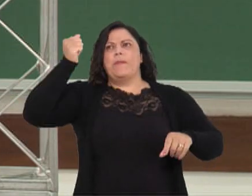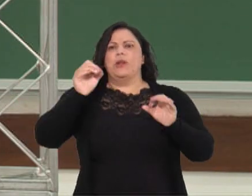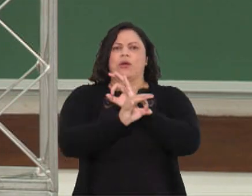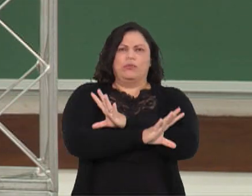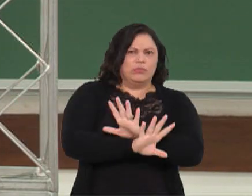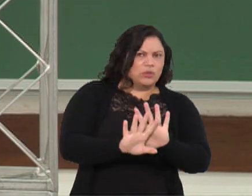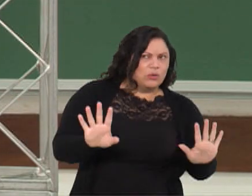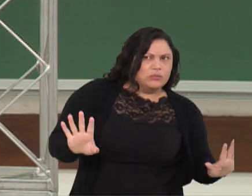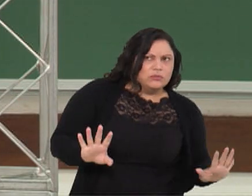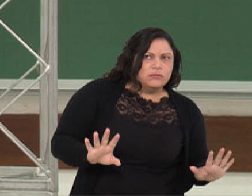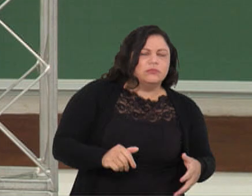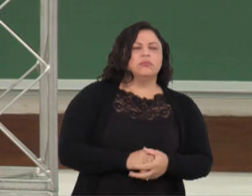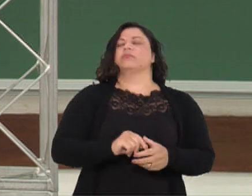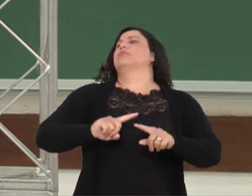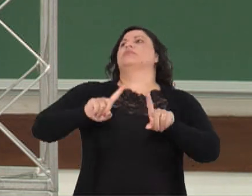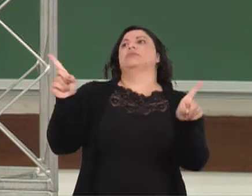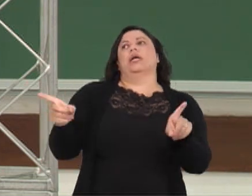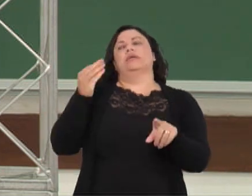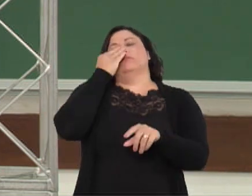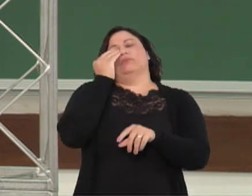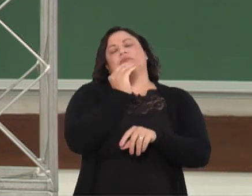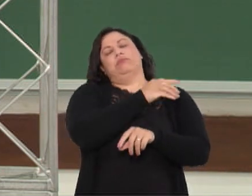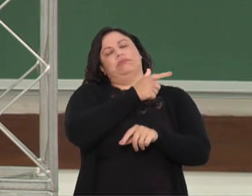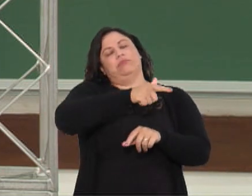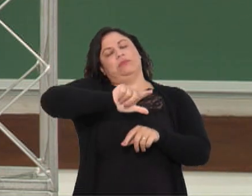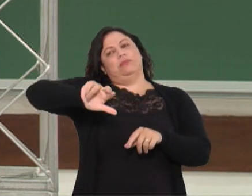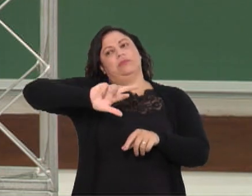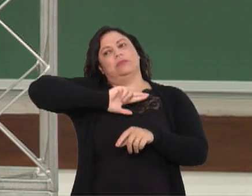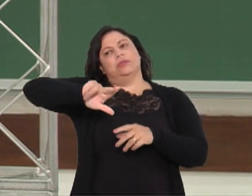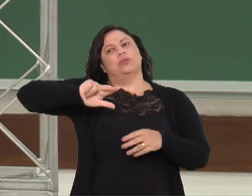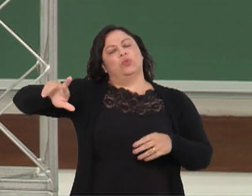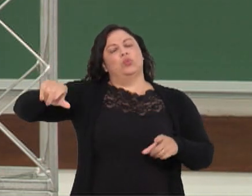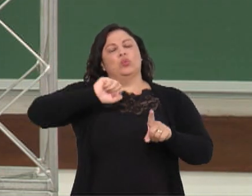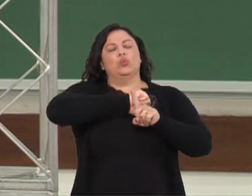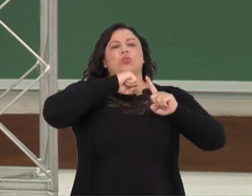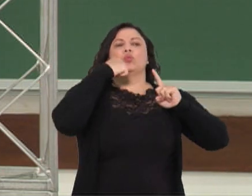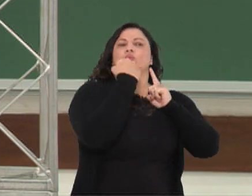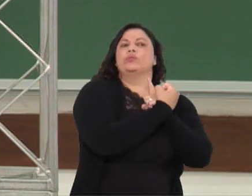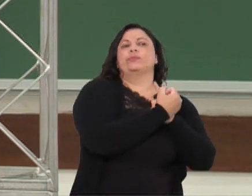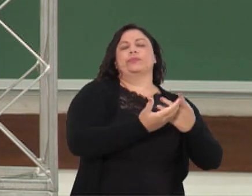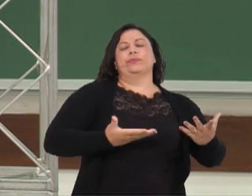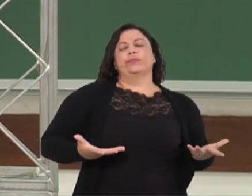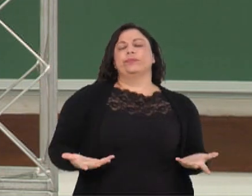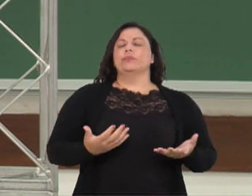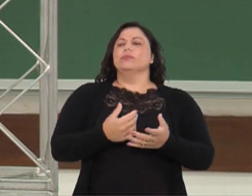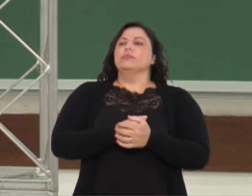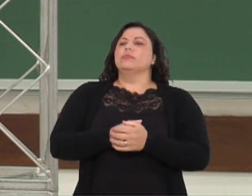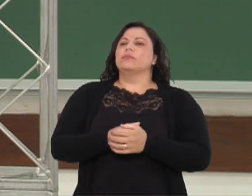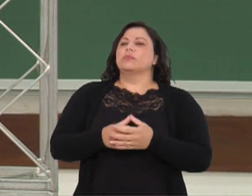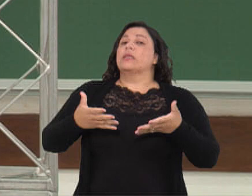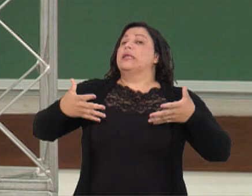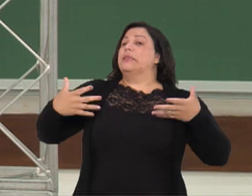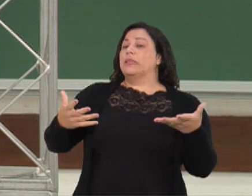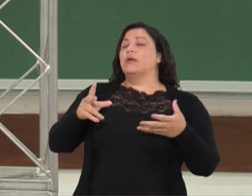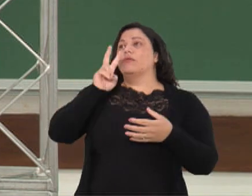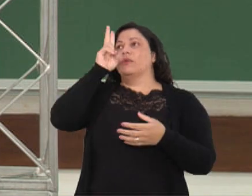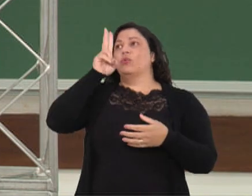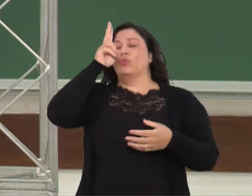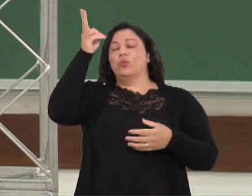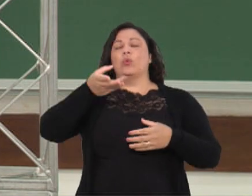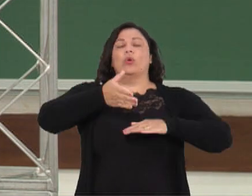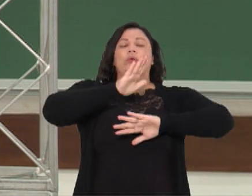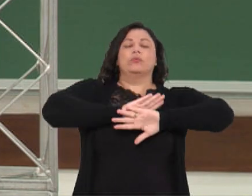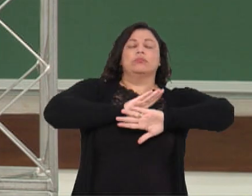pronto. Ignora outros fatores sociais. E aí então vem forte a